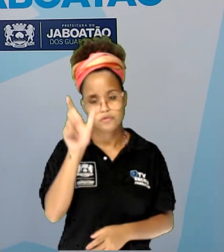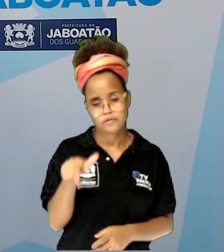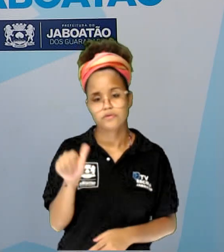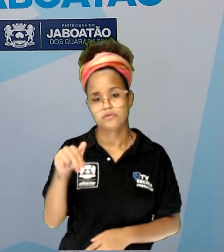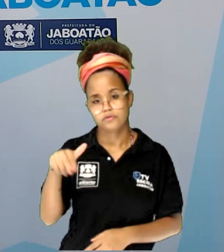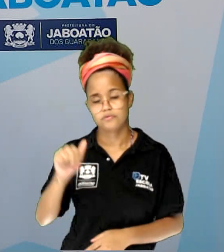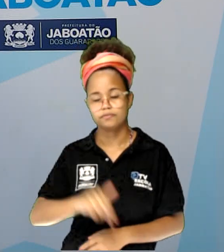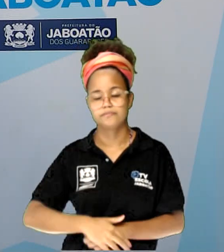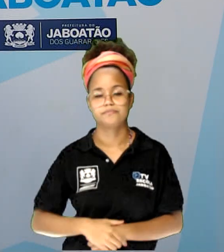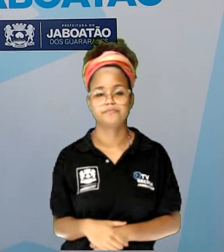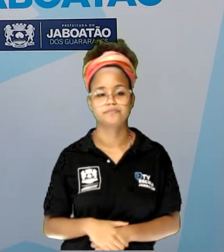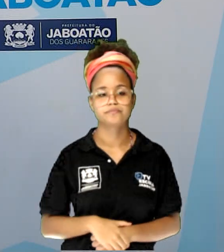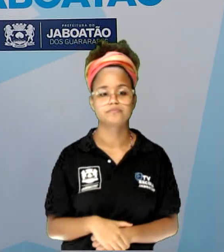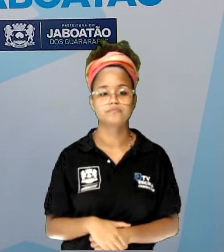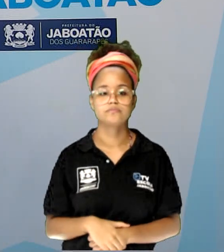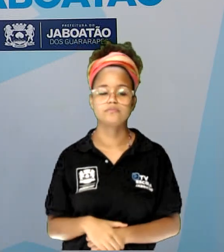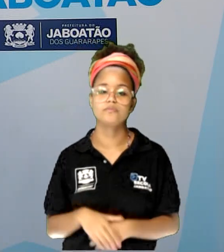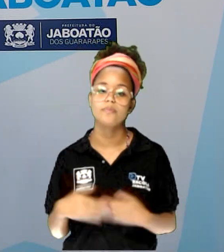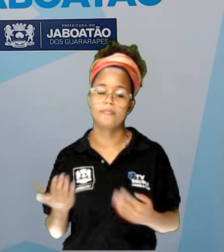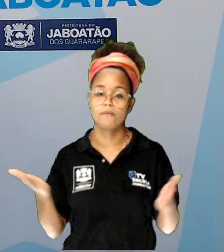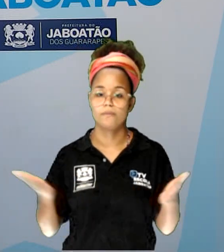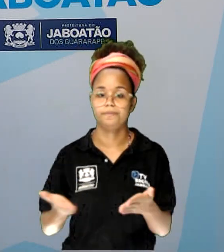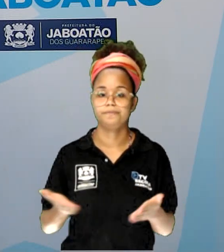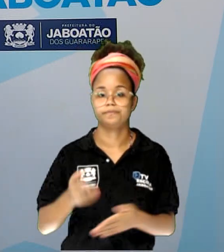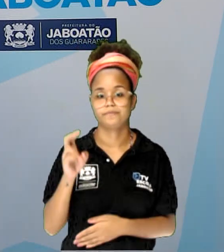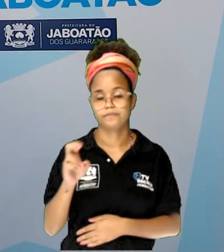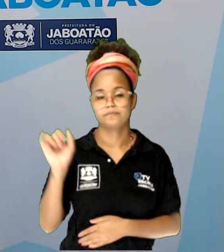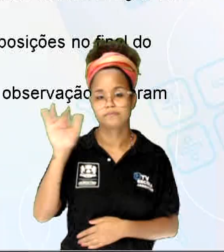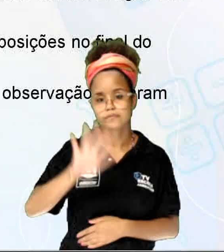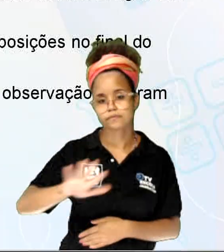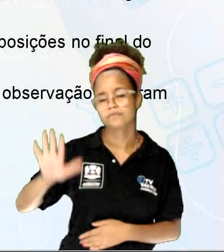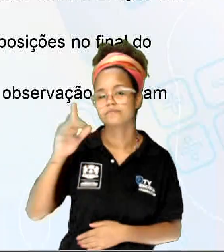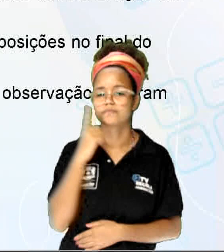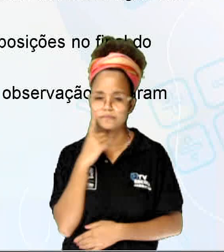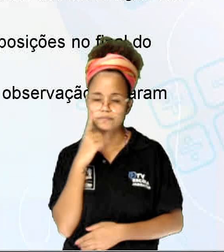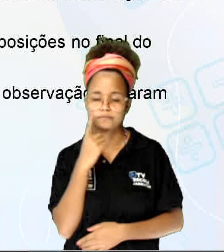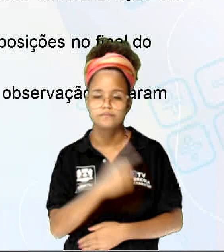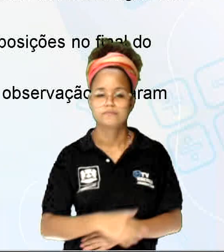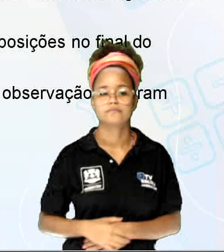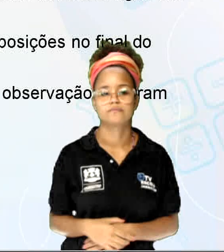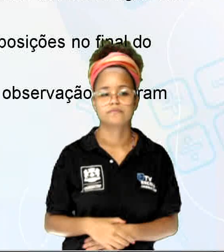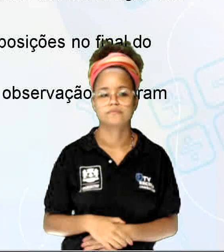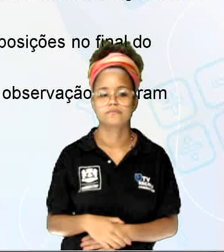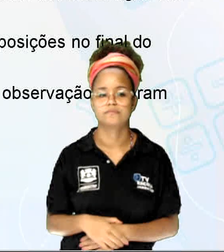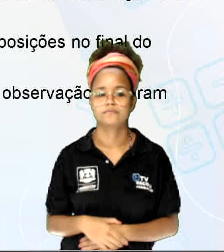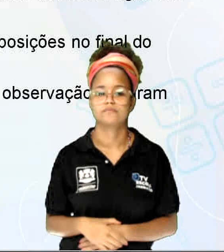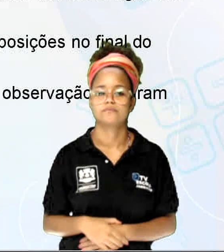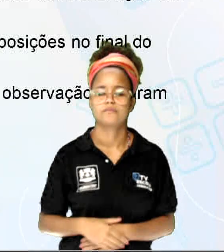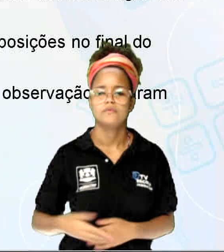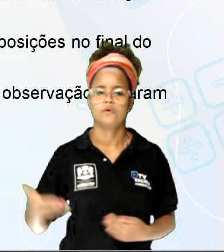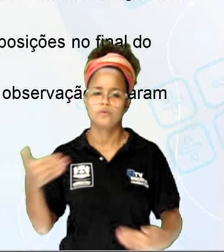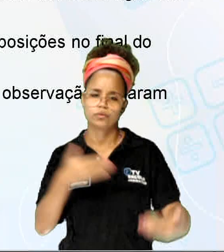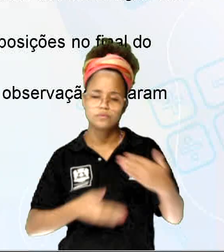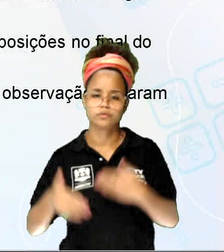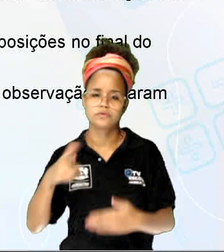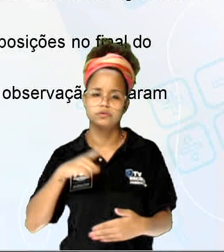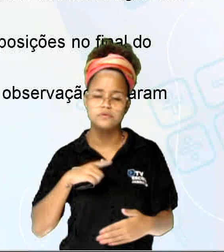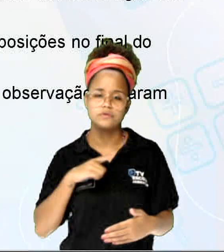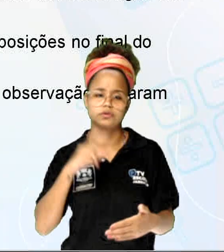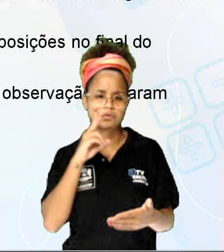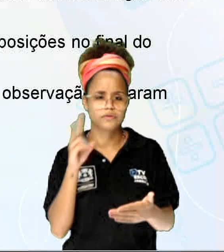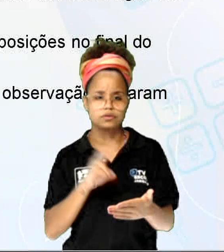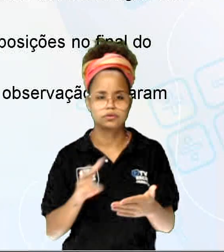questão. Então, agora o item 5, na tela, olha só. Os recursos linguísticos discursivos,